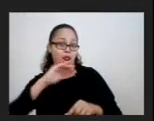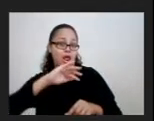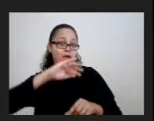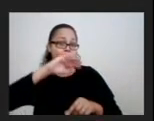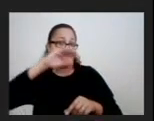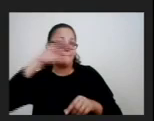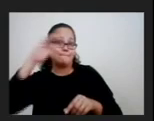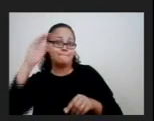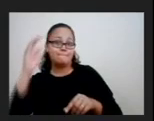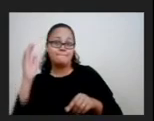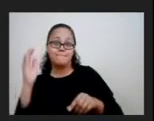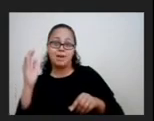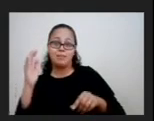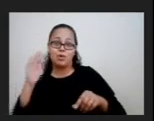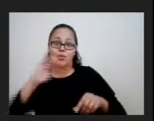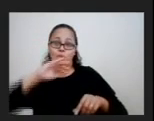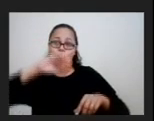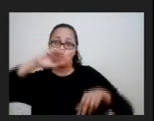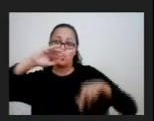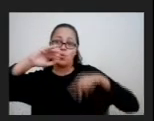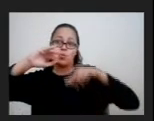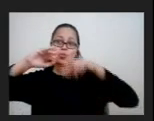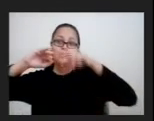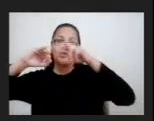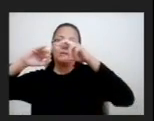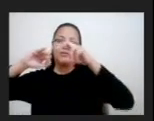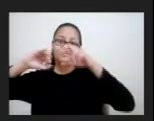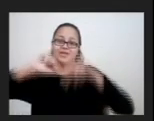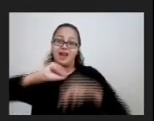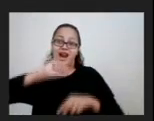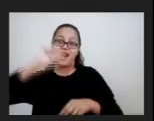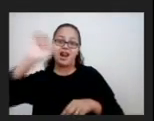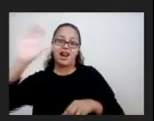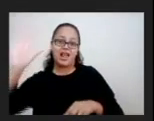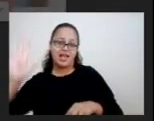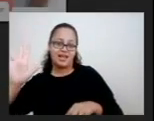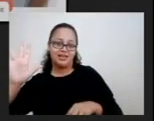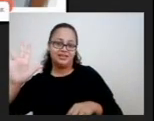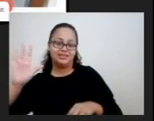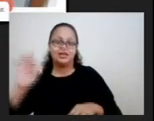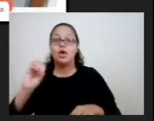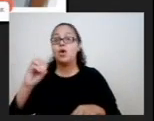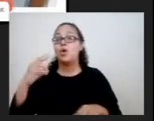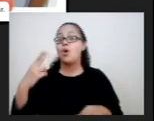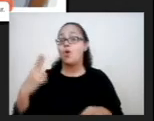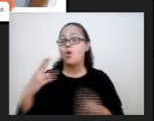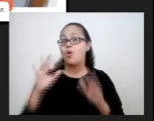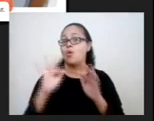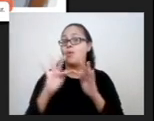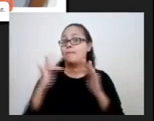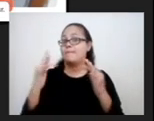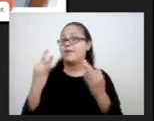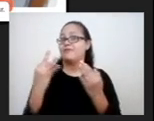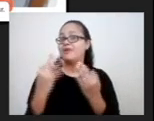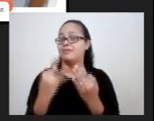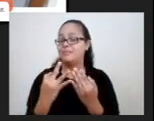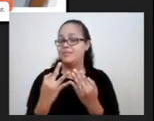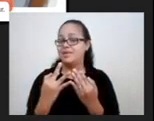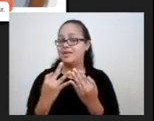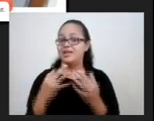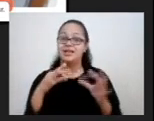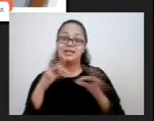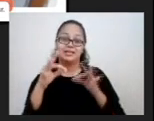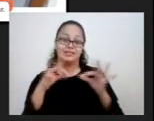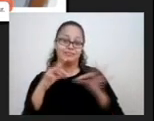uma montanha na Ásia. Olha, ela toda independente no alto da montanha, que lugar lindo. Ou uma família se preparando para